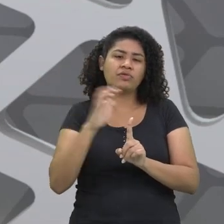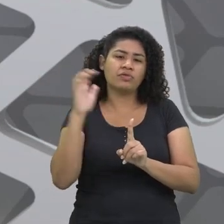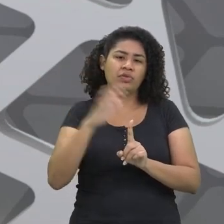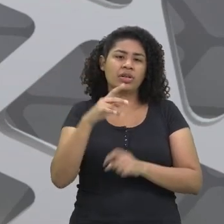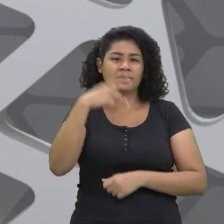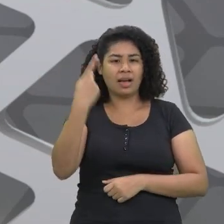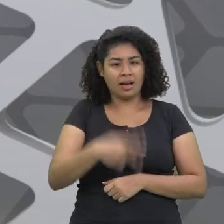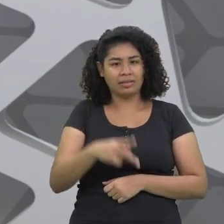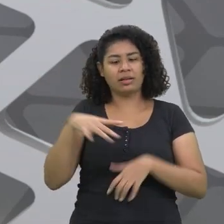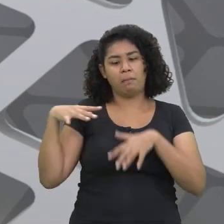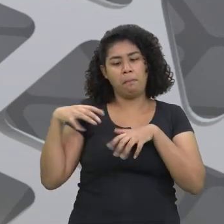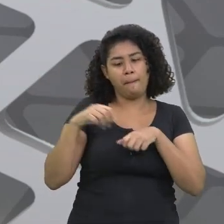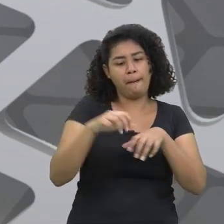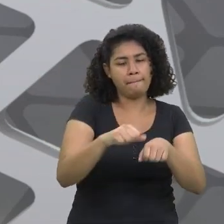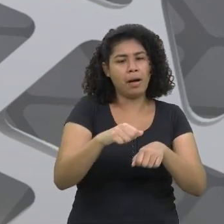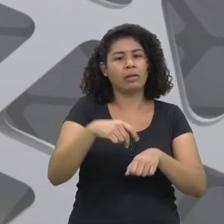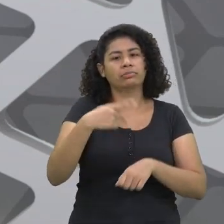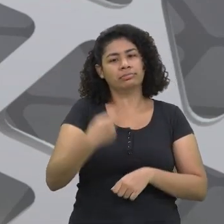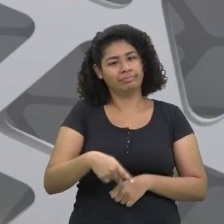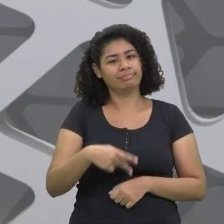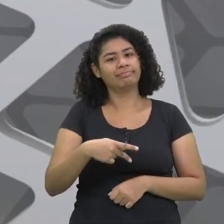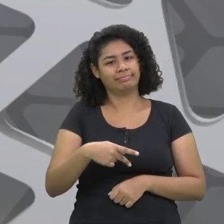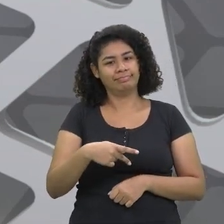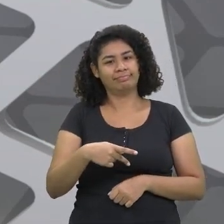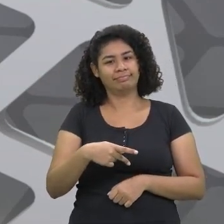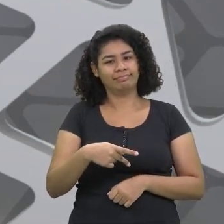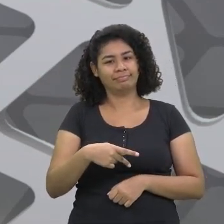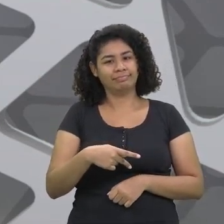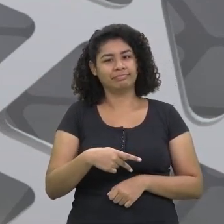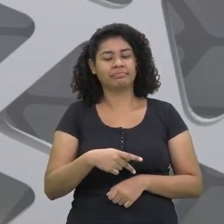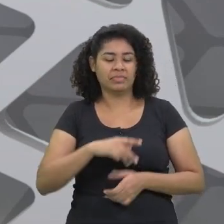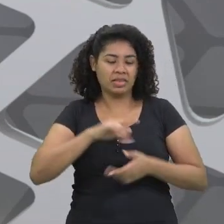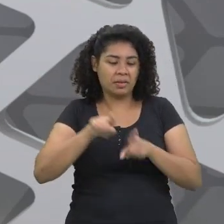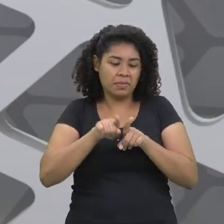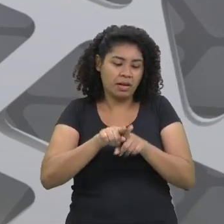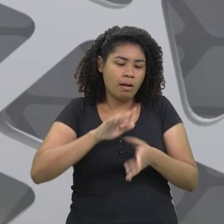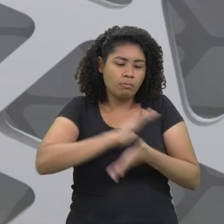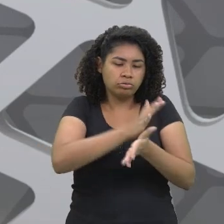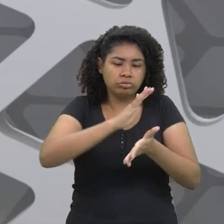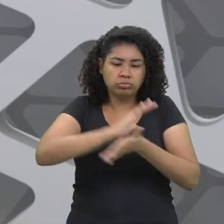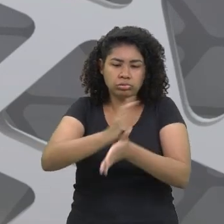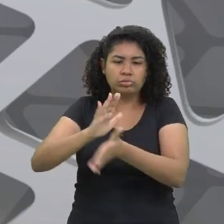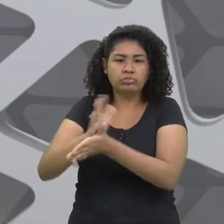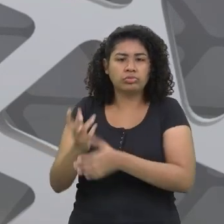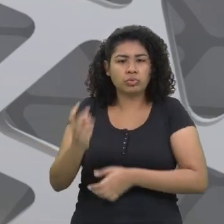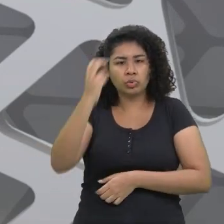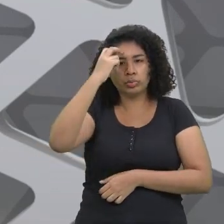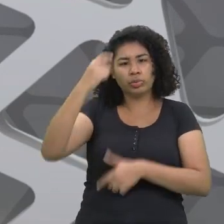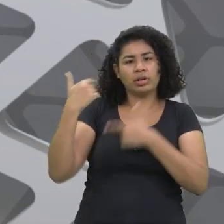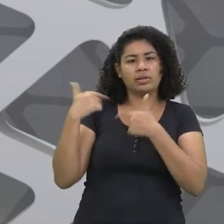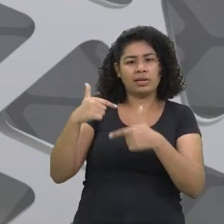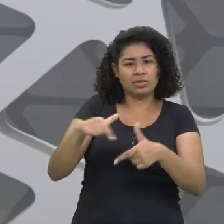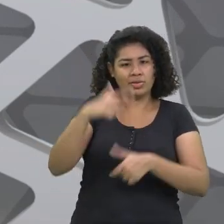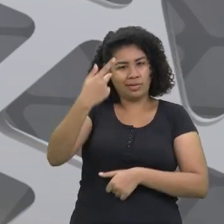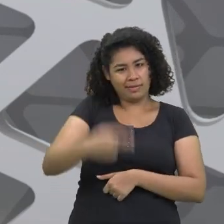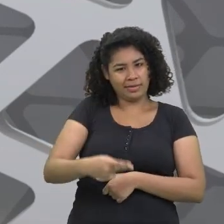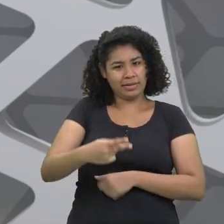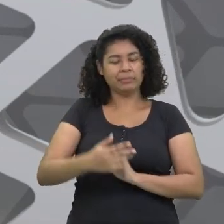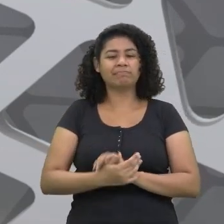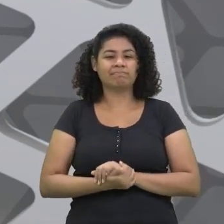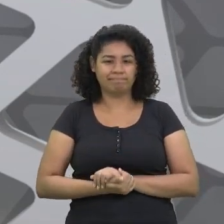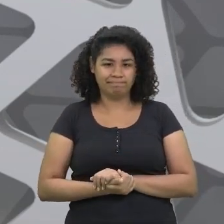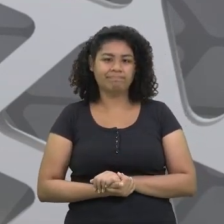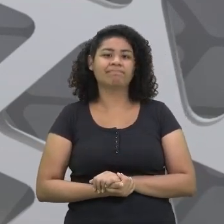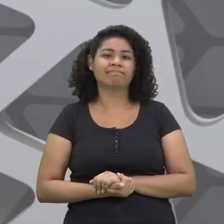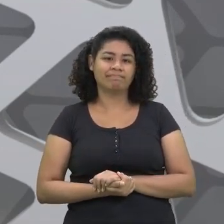no processo de colonização, de dominação e até de dizimação de muitas culturas tradicionais na nossa Amazônia também, tá? Então,